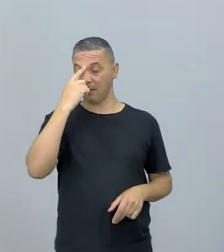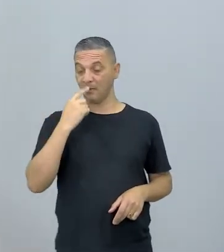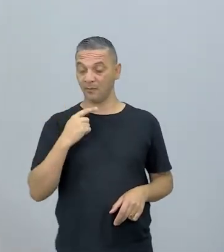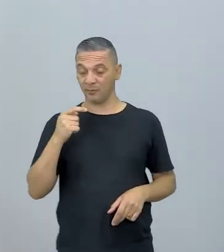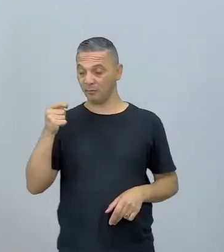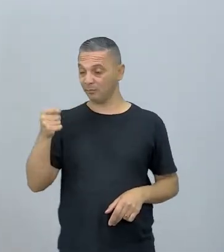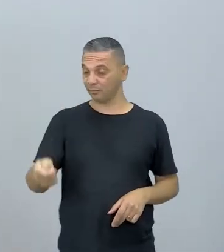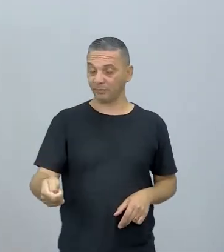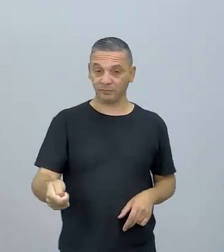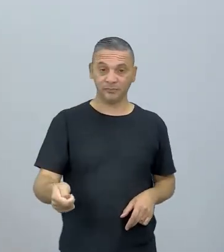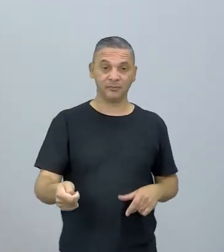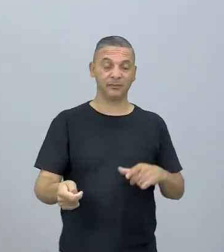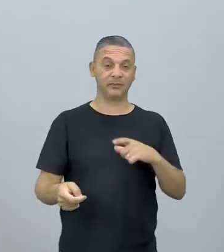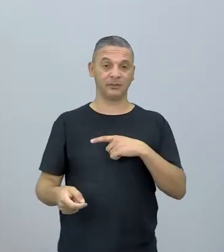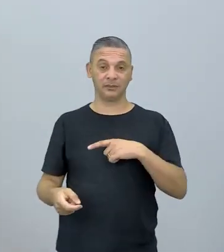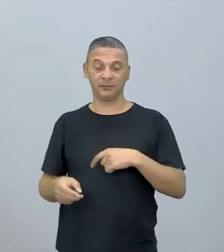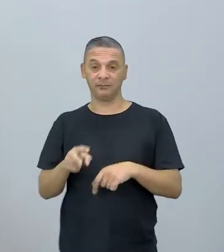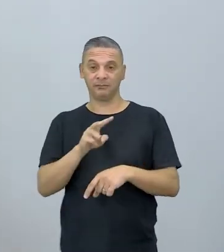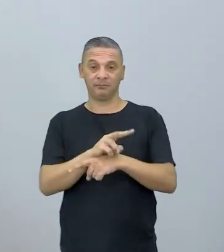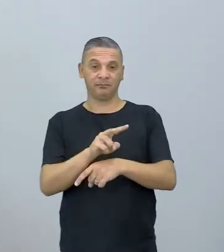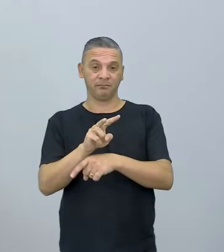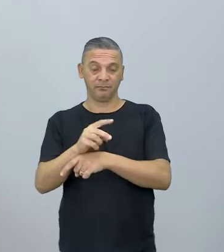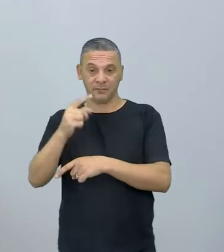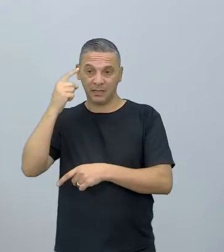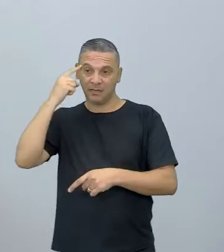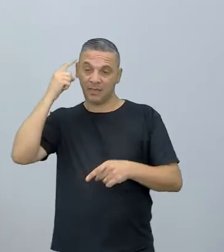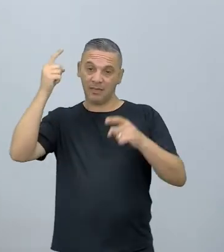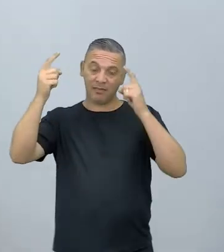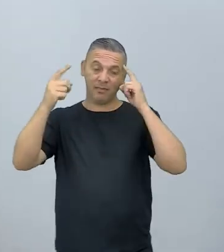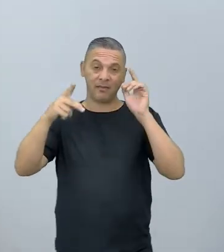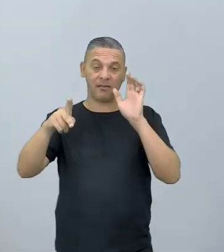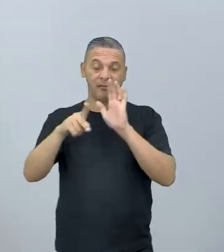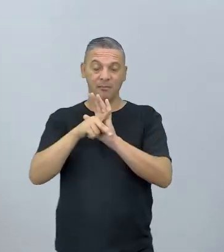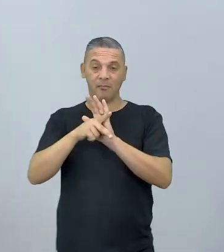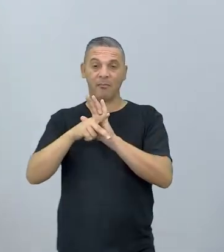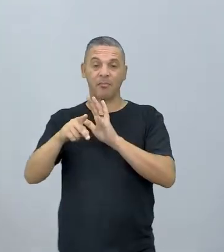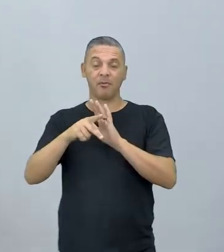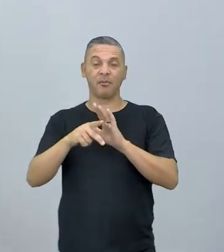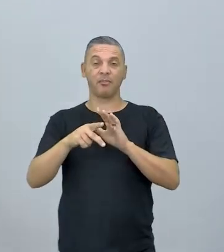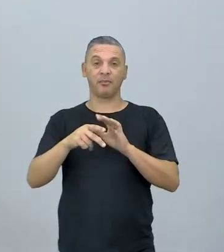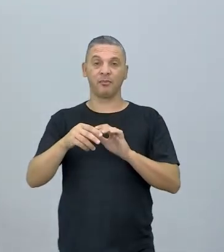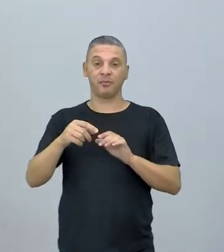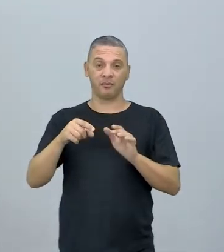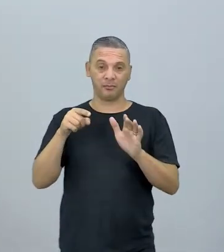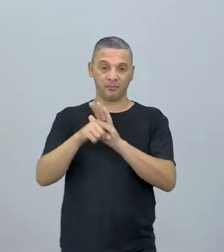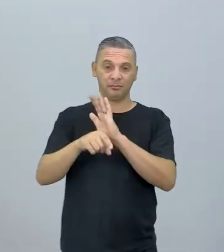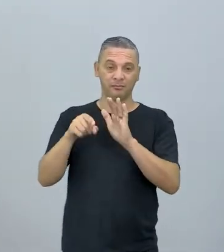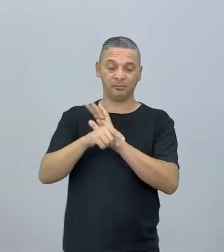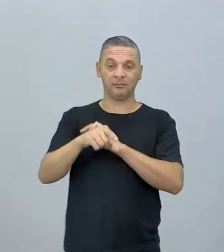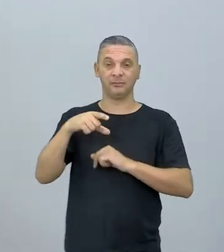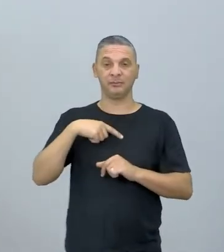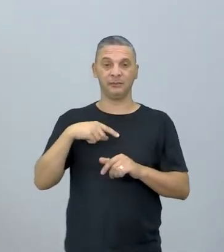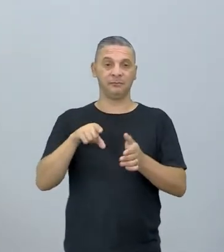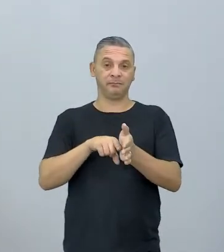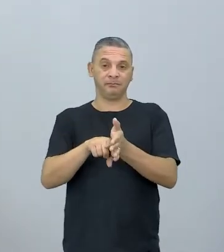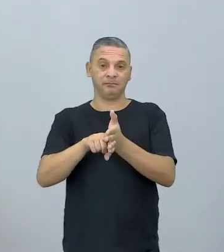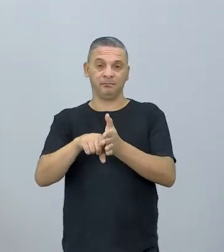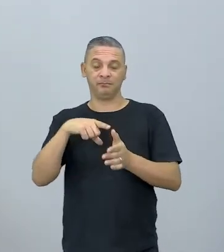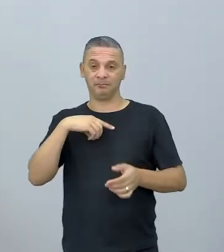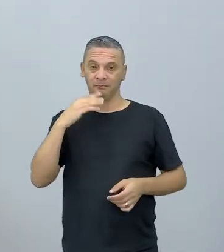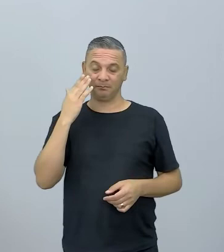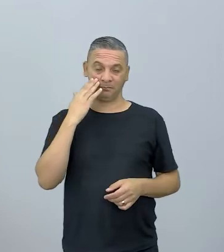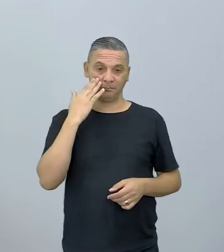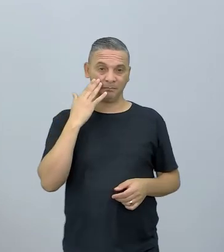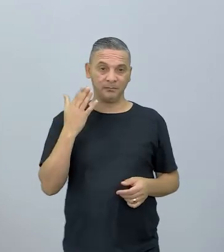autoritário, de conservadorismo, são todas ideias que estavam nas hipóteses, na própria pergunta mesmo da pesquisa e